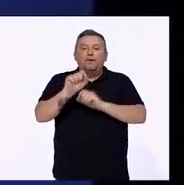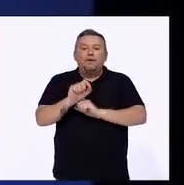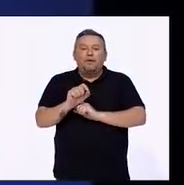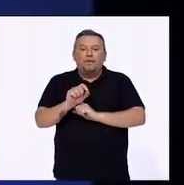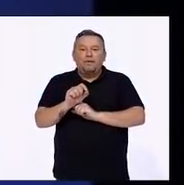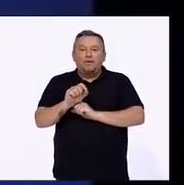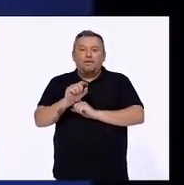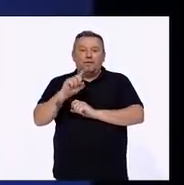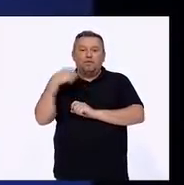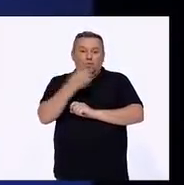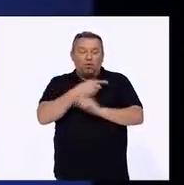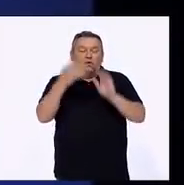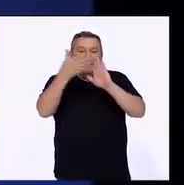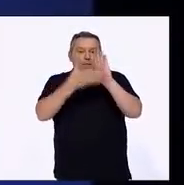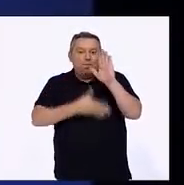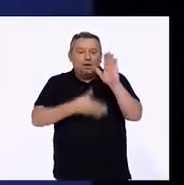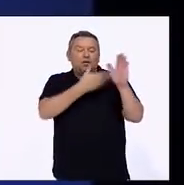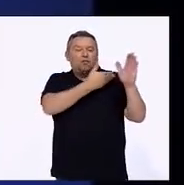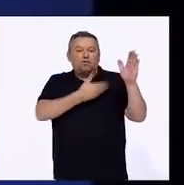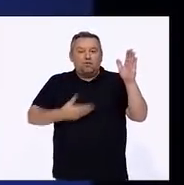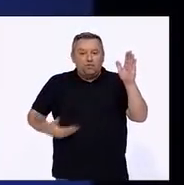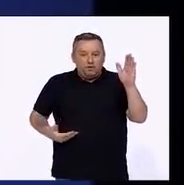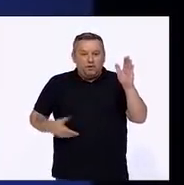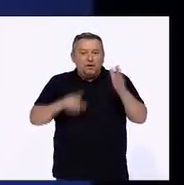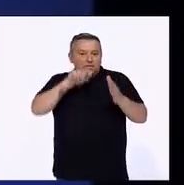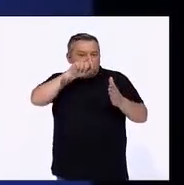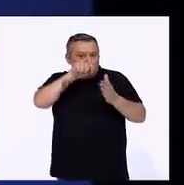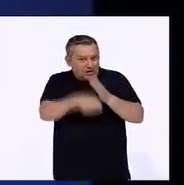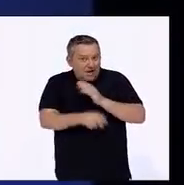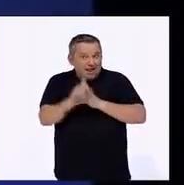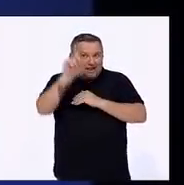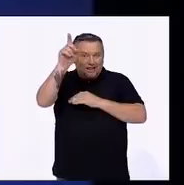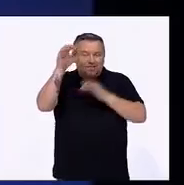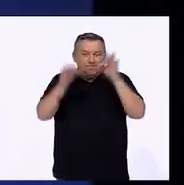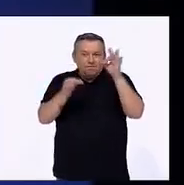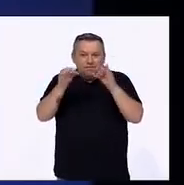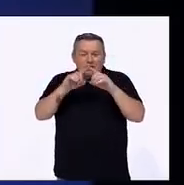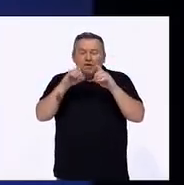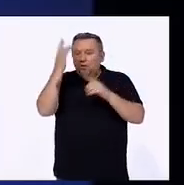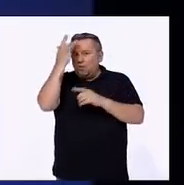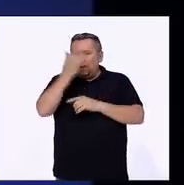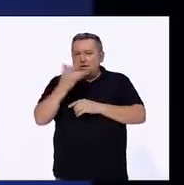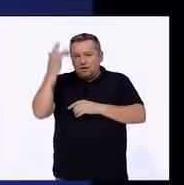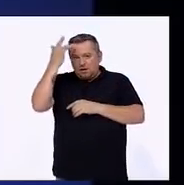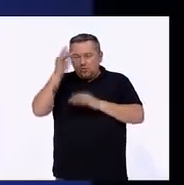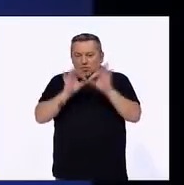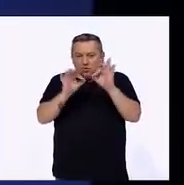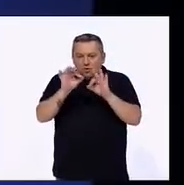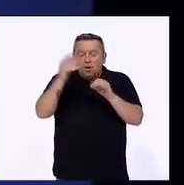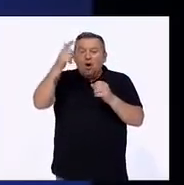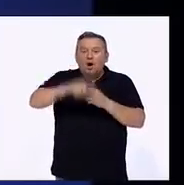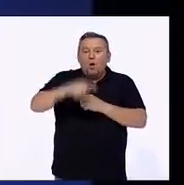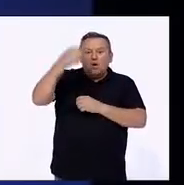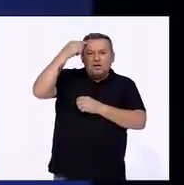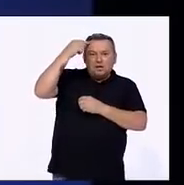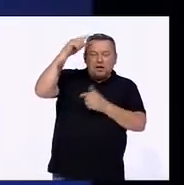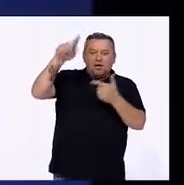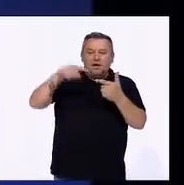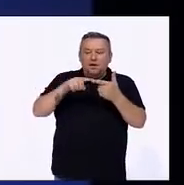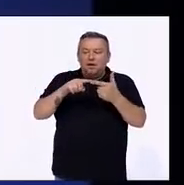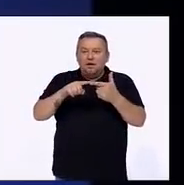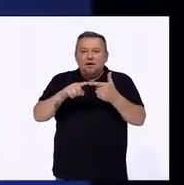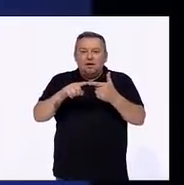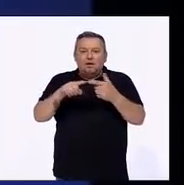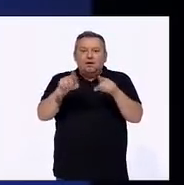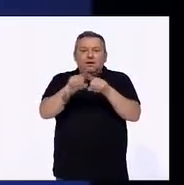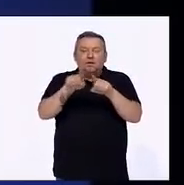também está no nosso plano de governo, que está registrado no Tribunal Superior Eleitoral, que o Haddad coordenou. Qual outra ideia que tem nisso? O tema da